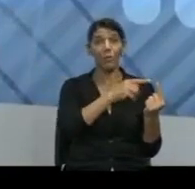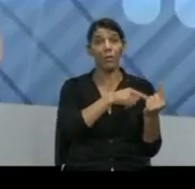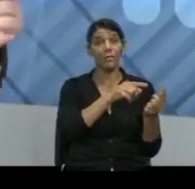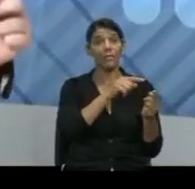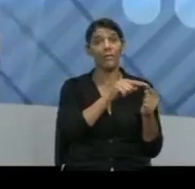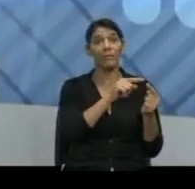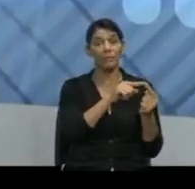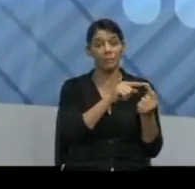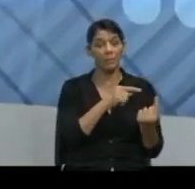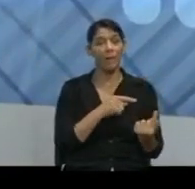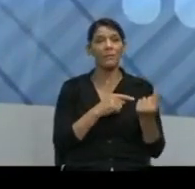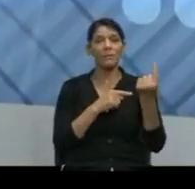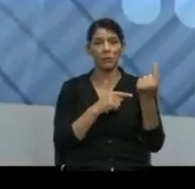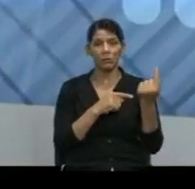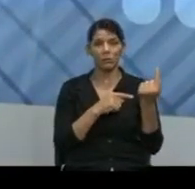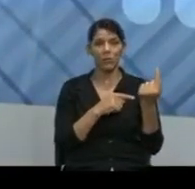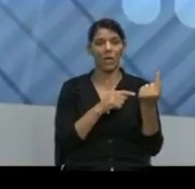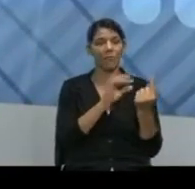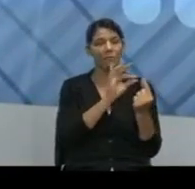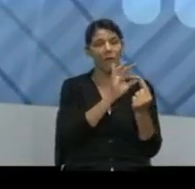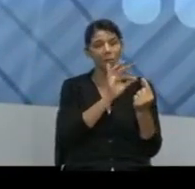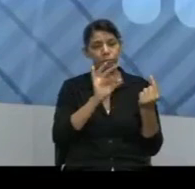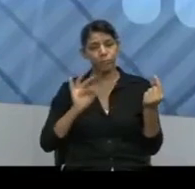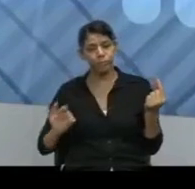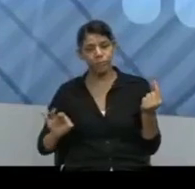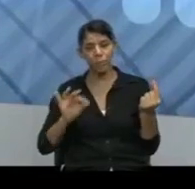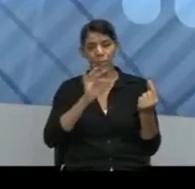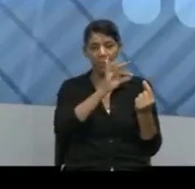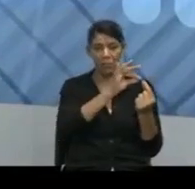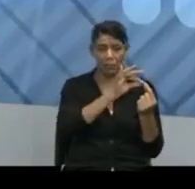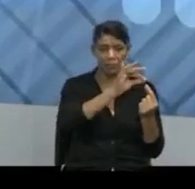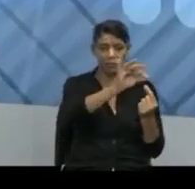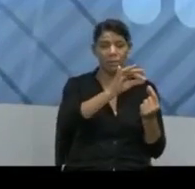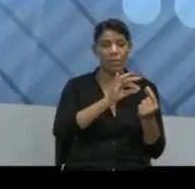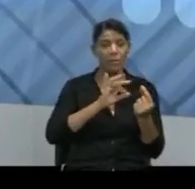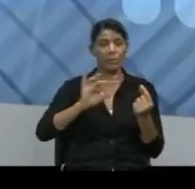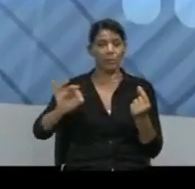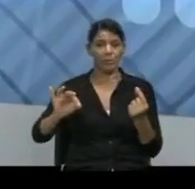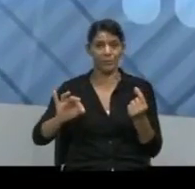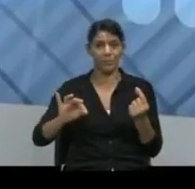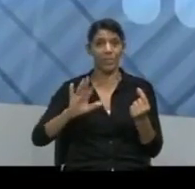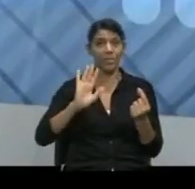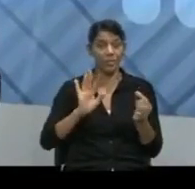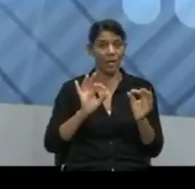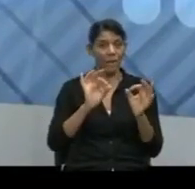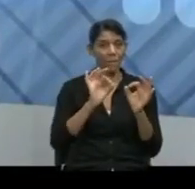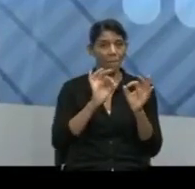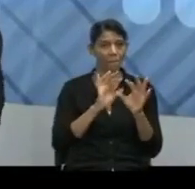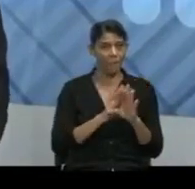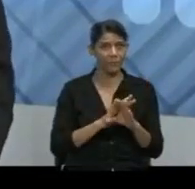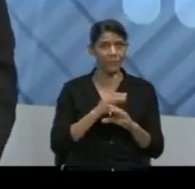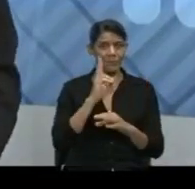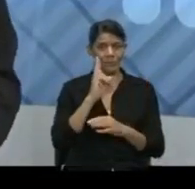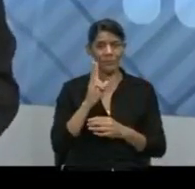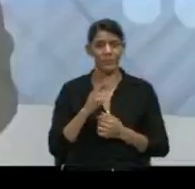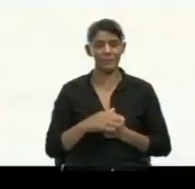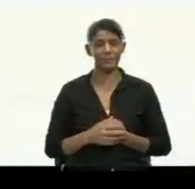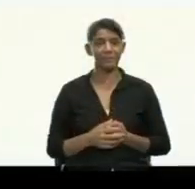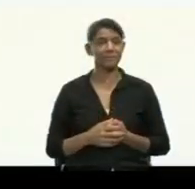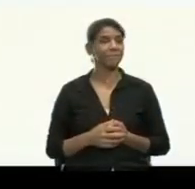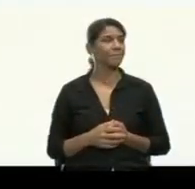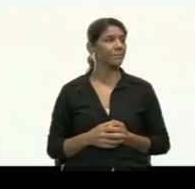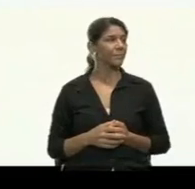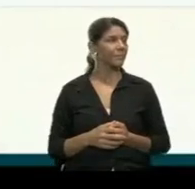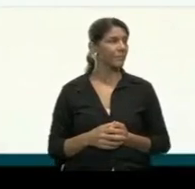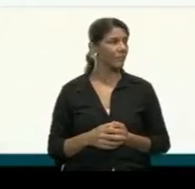gente vai puxar o nível para todos os outros piquetes. Ok? Puxou o nível, vamos ali para o quadro?